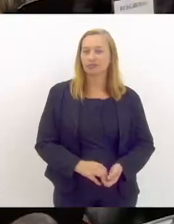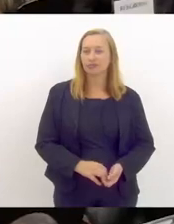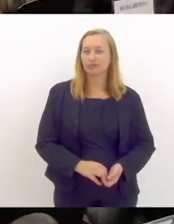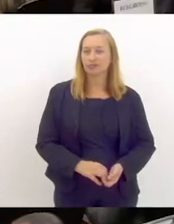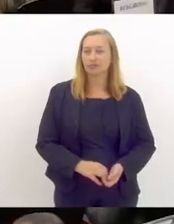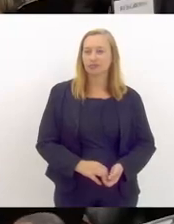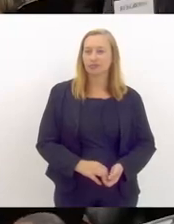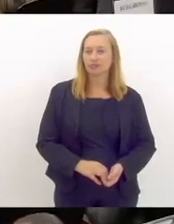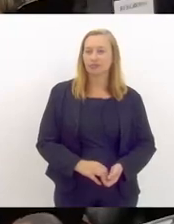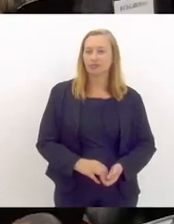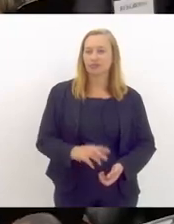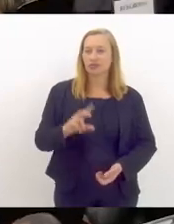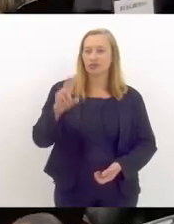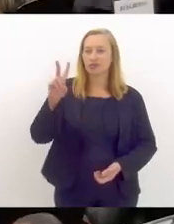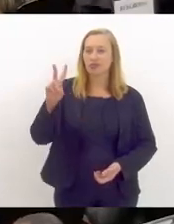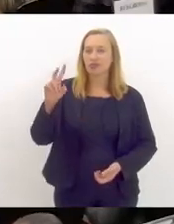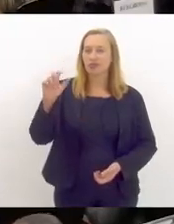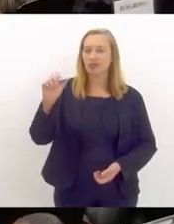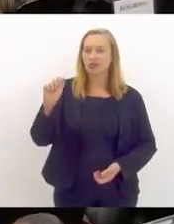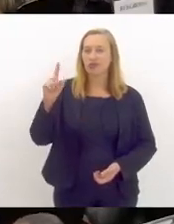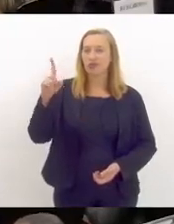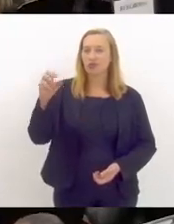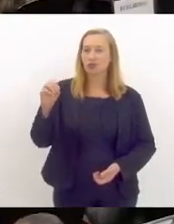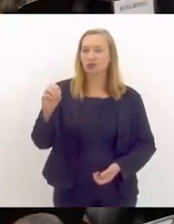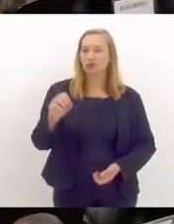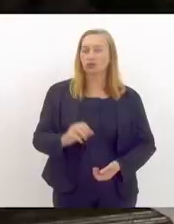Valdo Ceasa.